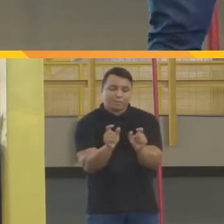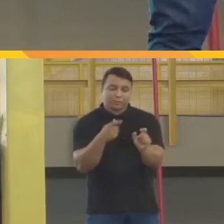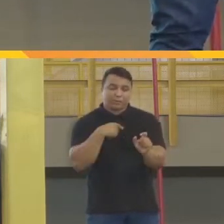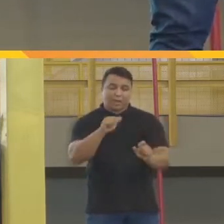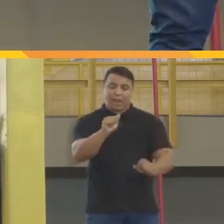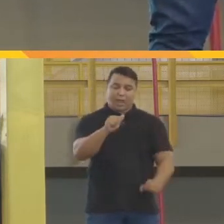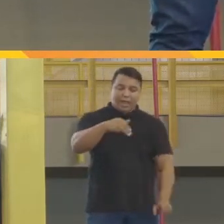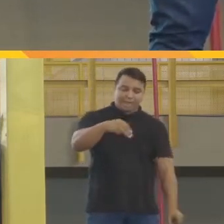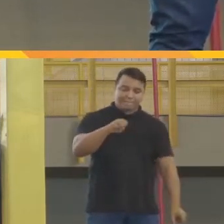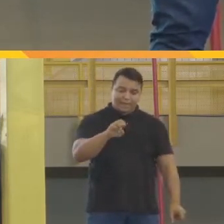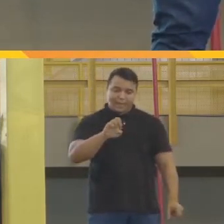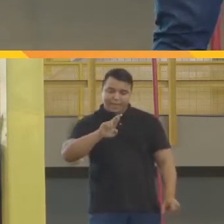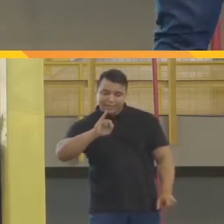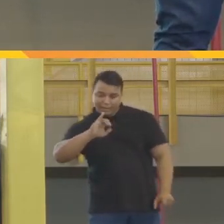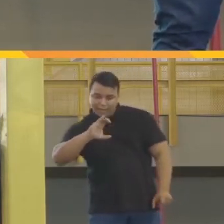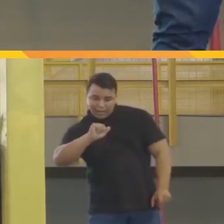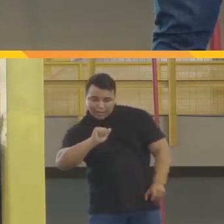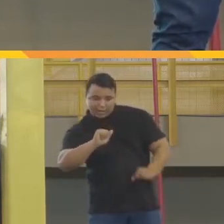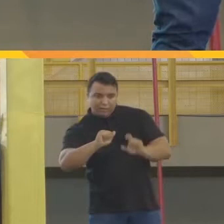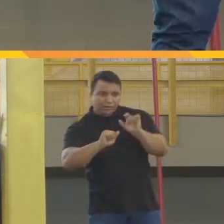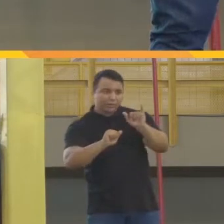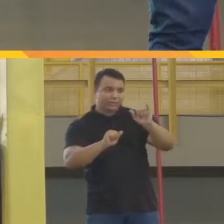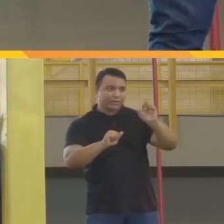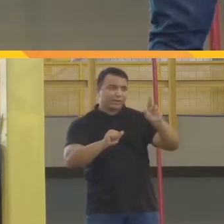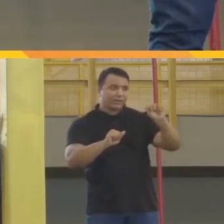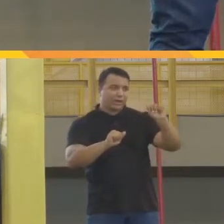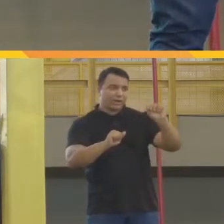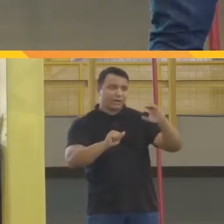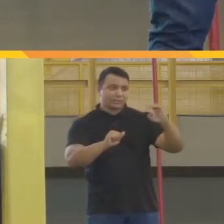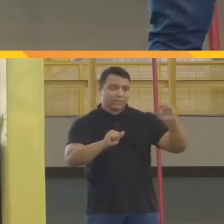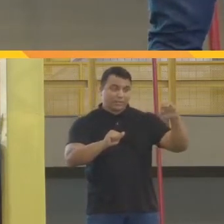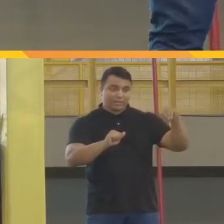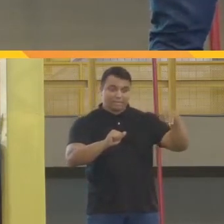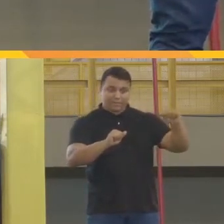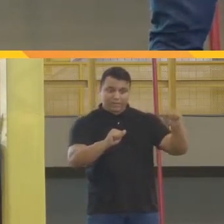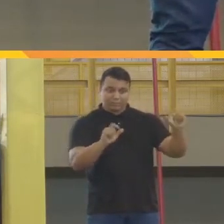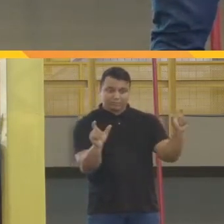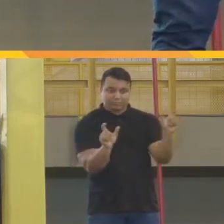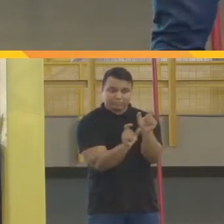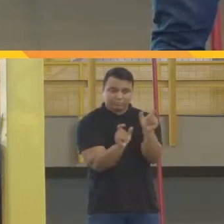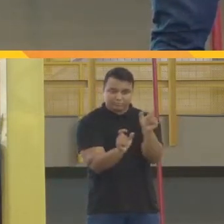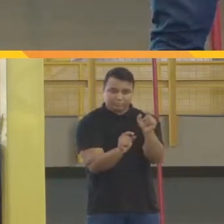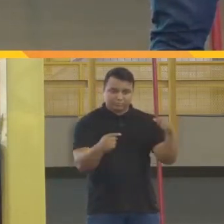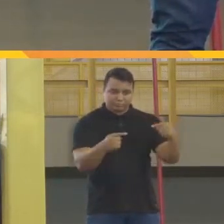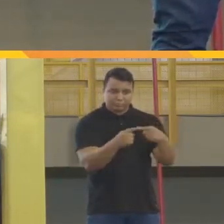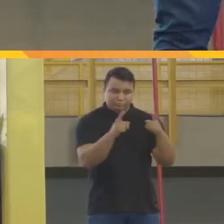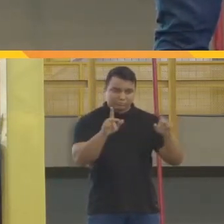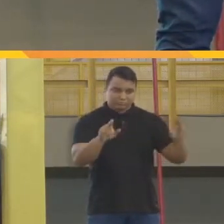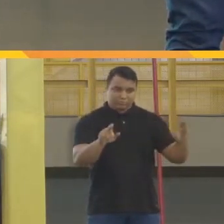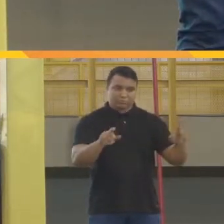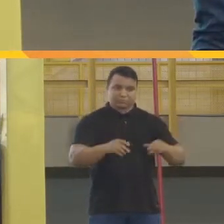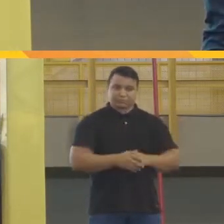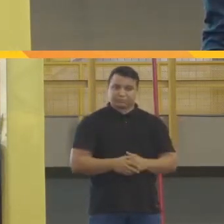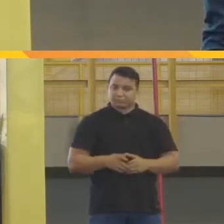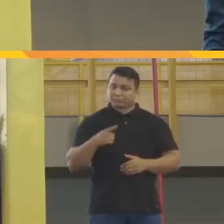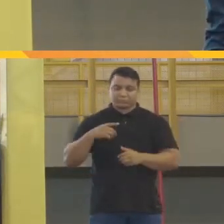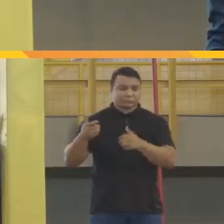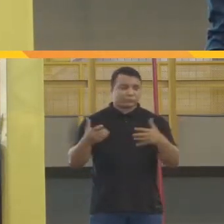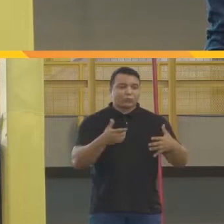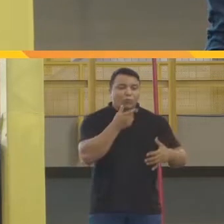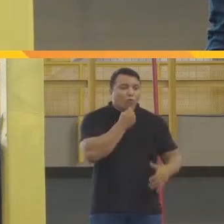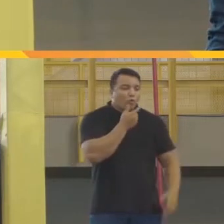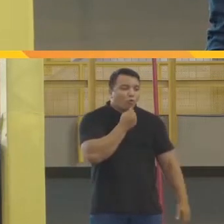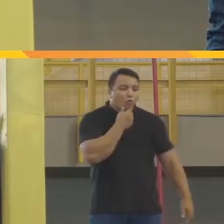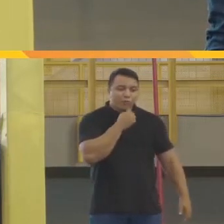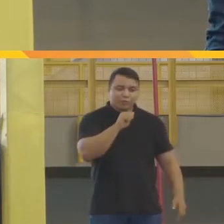a ordem das letras, você tem a palavra América. E o que o Alencar está fazendo aí, que o Pedro está muito bem colocando, é